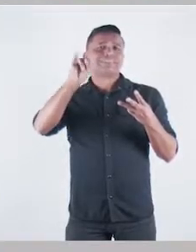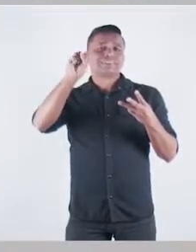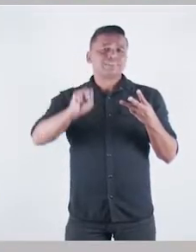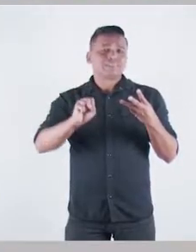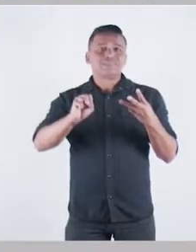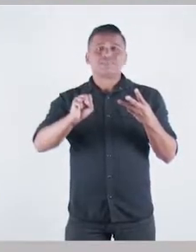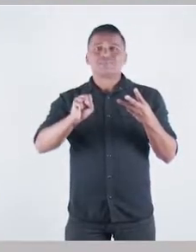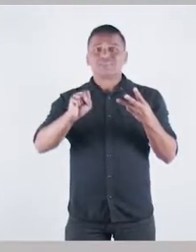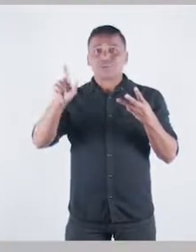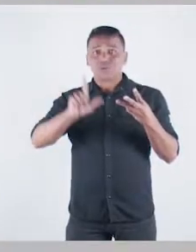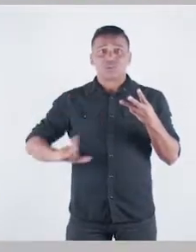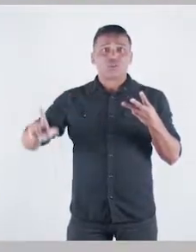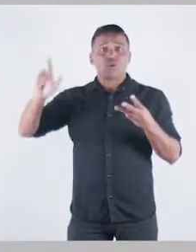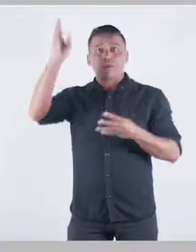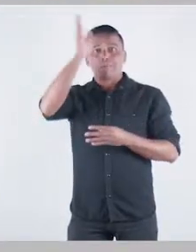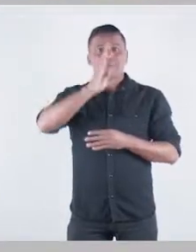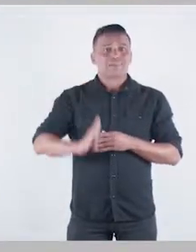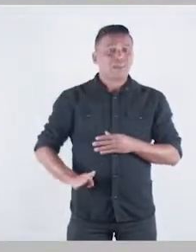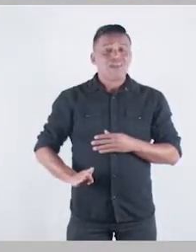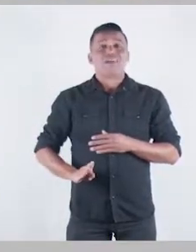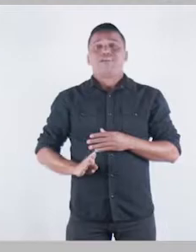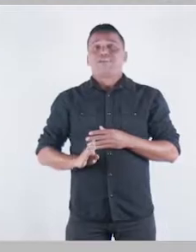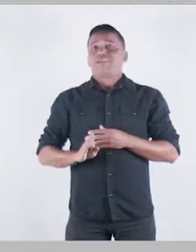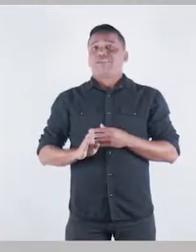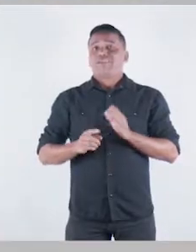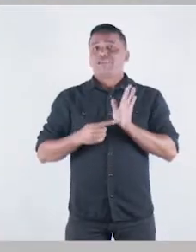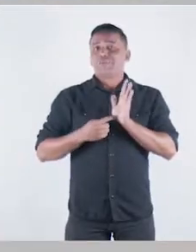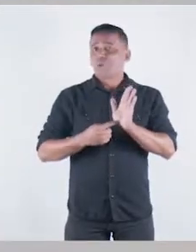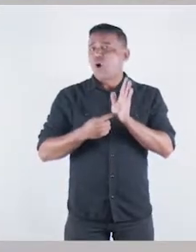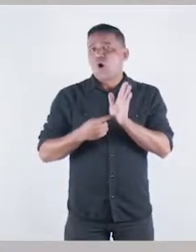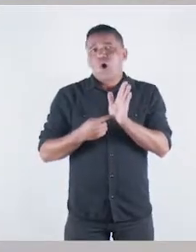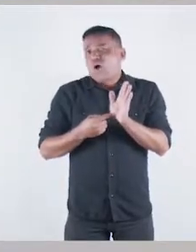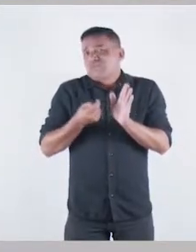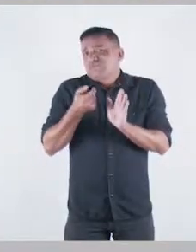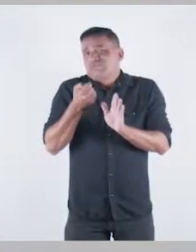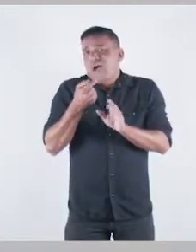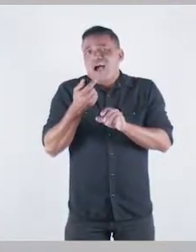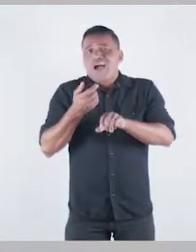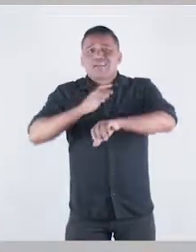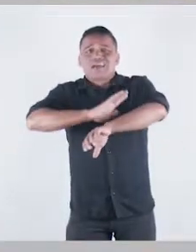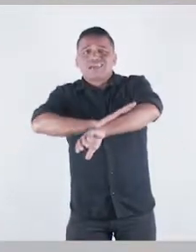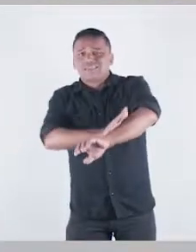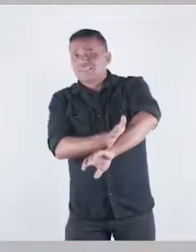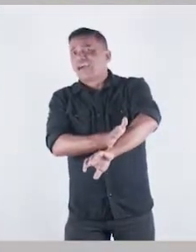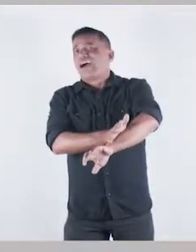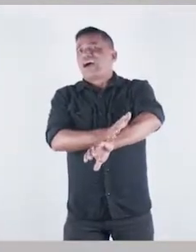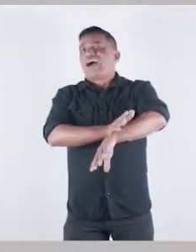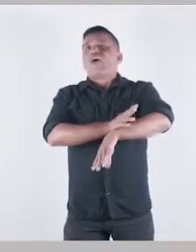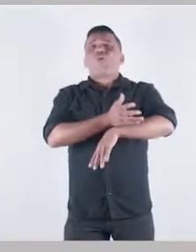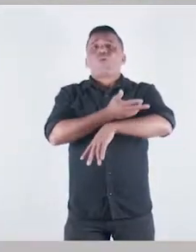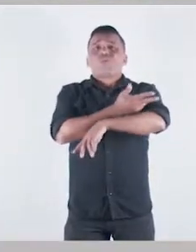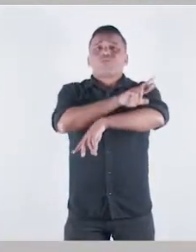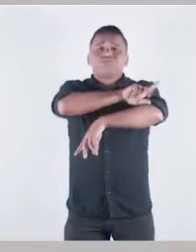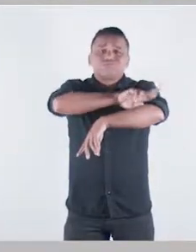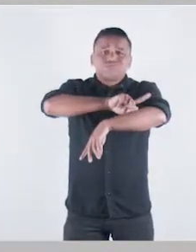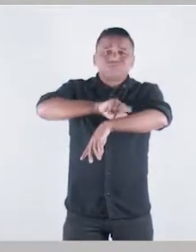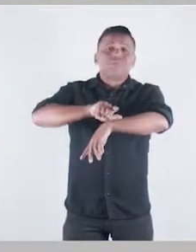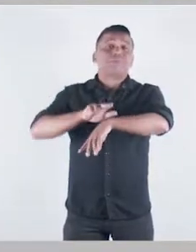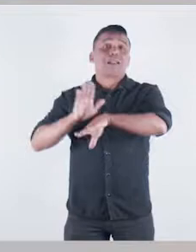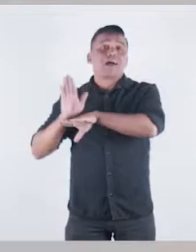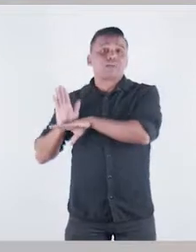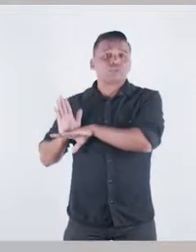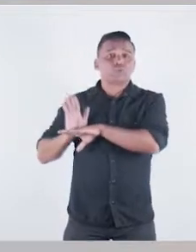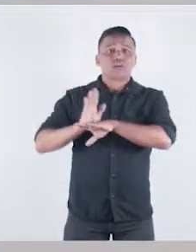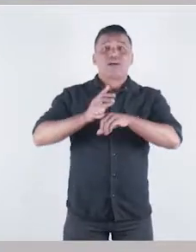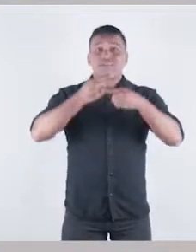corte racial muito diminuto e sem nenhuma intenção objetiva de intervir no cânone brasileiro.